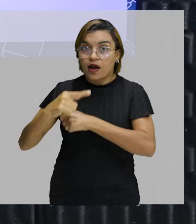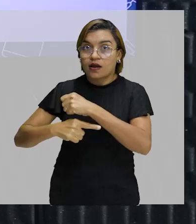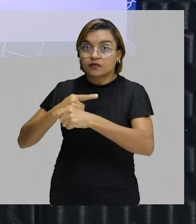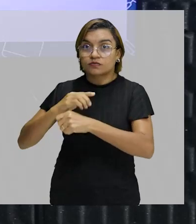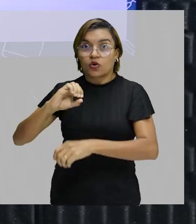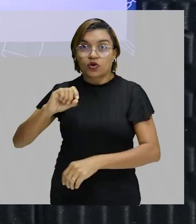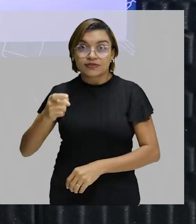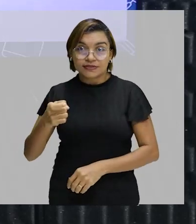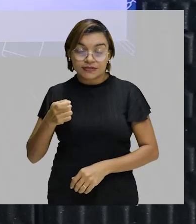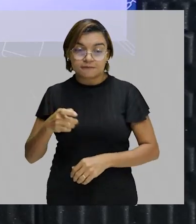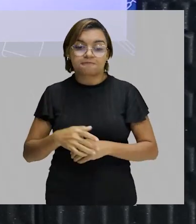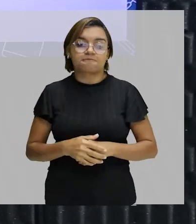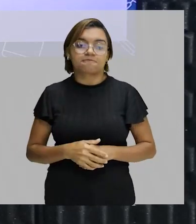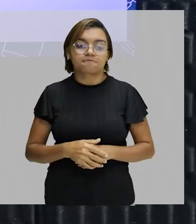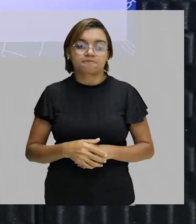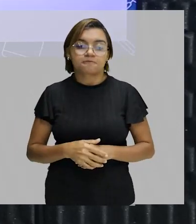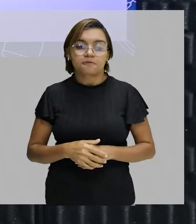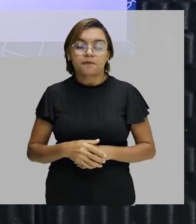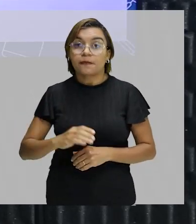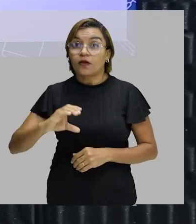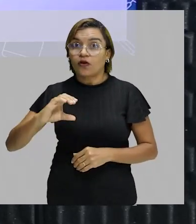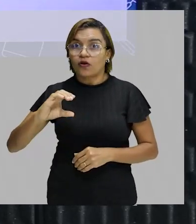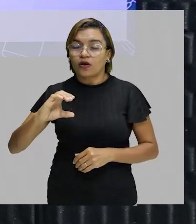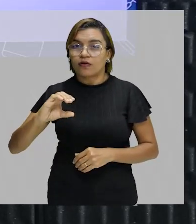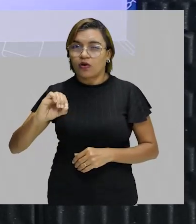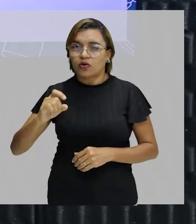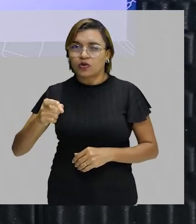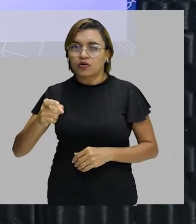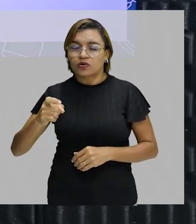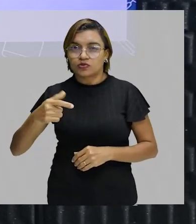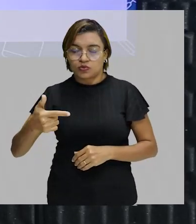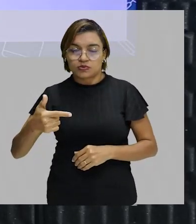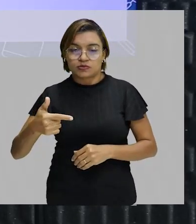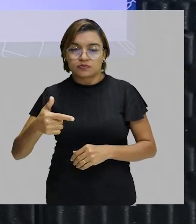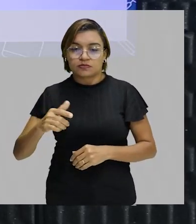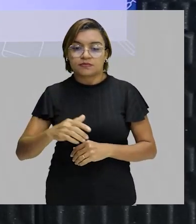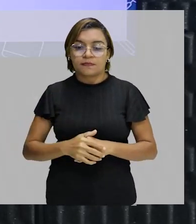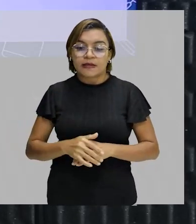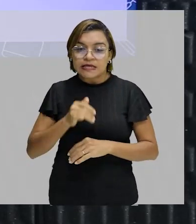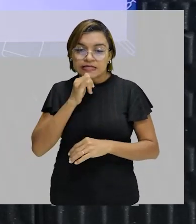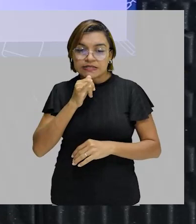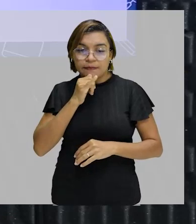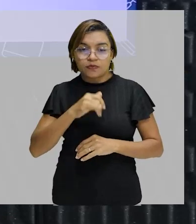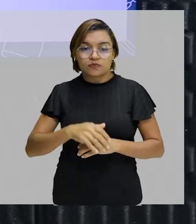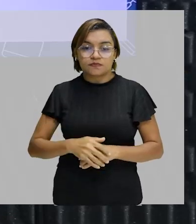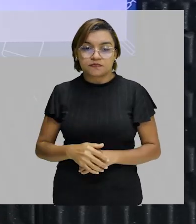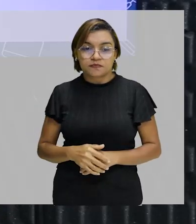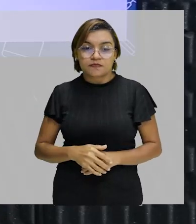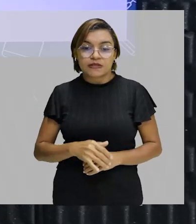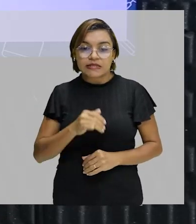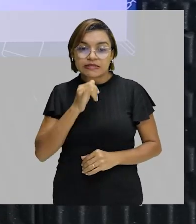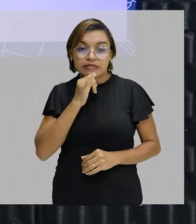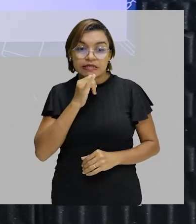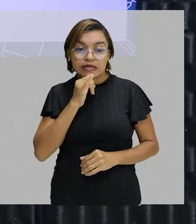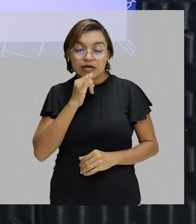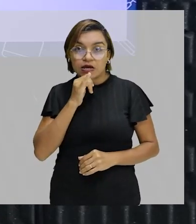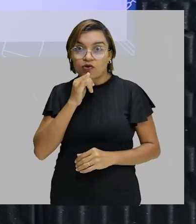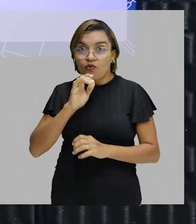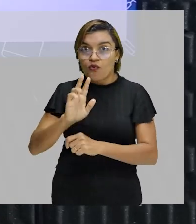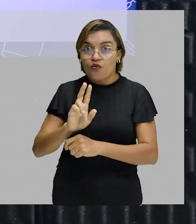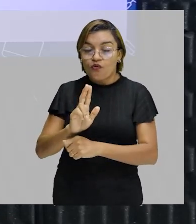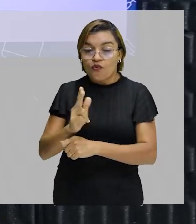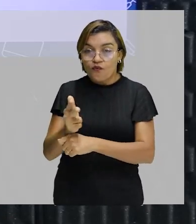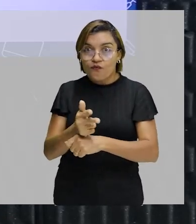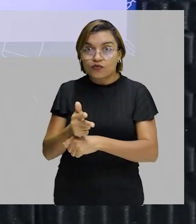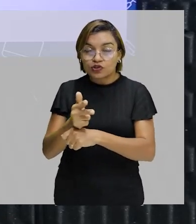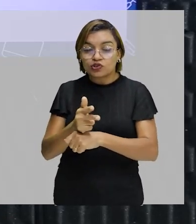oxigênio. Em alguns casos, a fórmula molecular é igual à fórmula mínima. E nós temos um vídeo falando